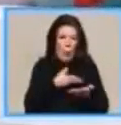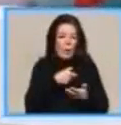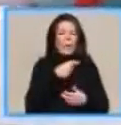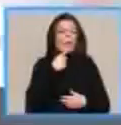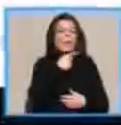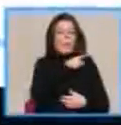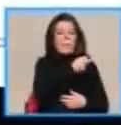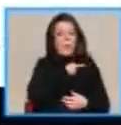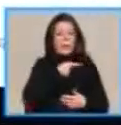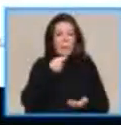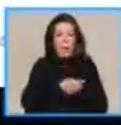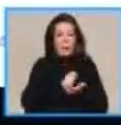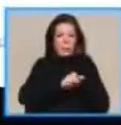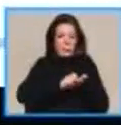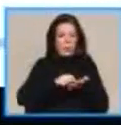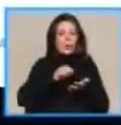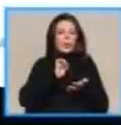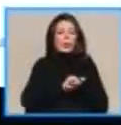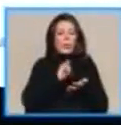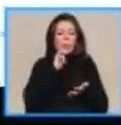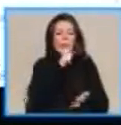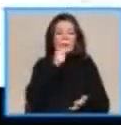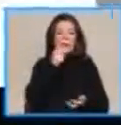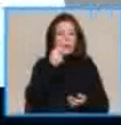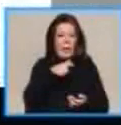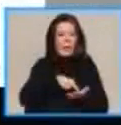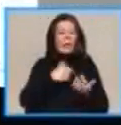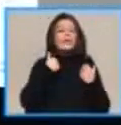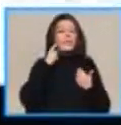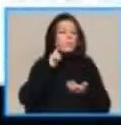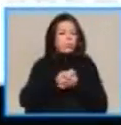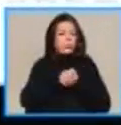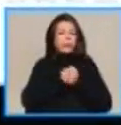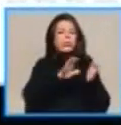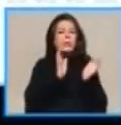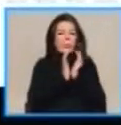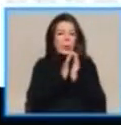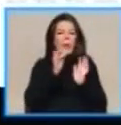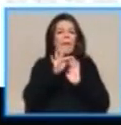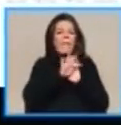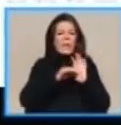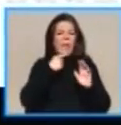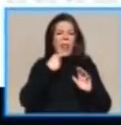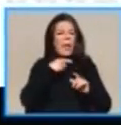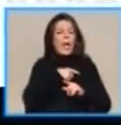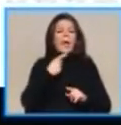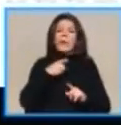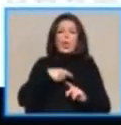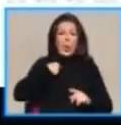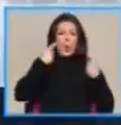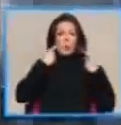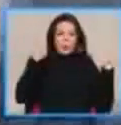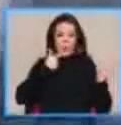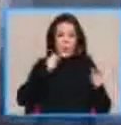citar, manda-me apagar os posts que escrevi sobre a Inzitel. Esta informação espalha-se pela internet, pelo Facebook, pelo Twitter. Uma ameaça à liberdade de expressão.